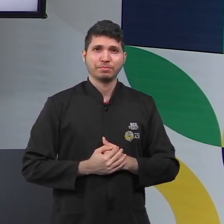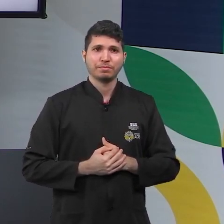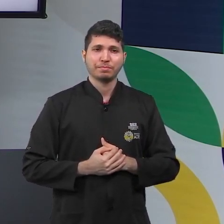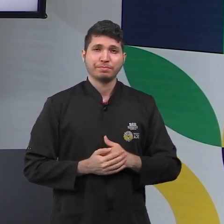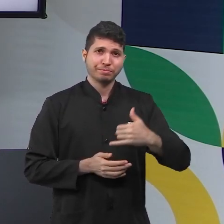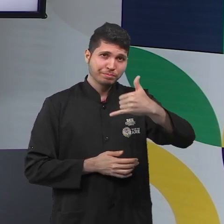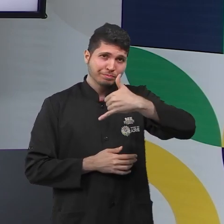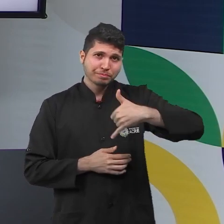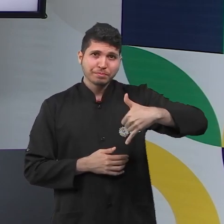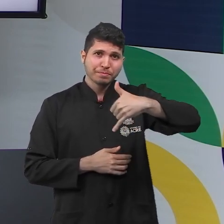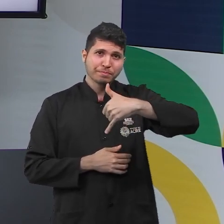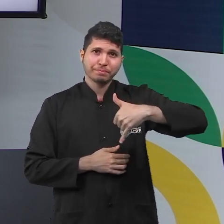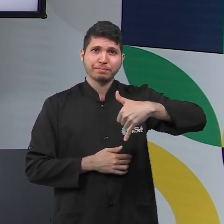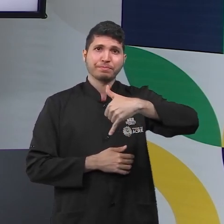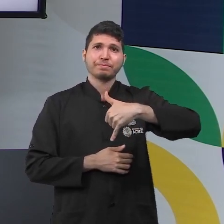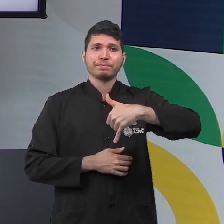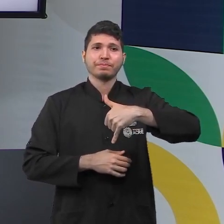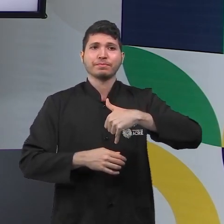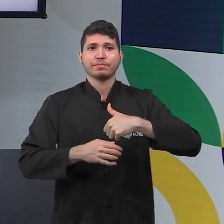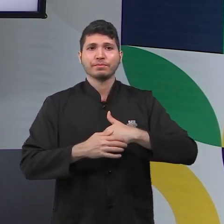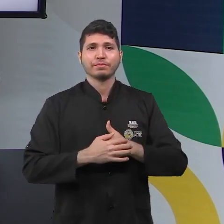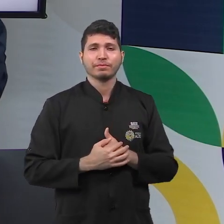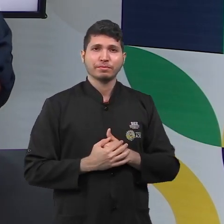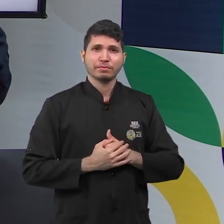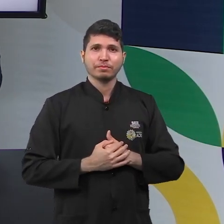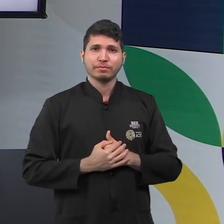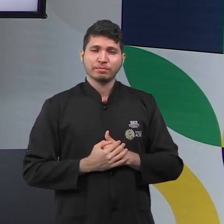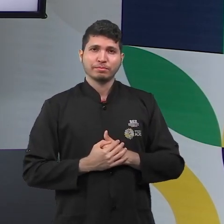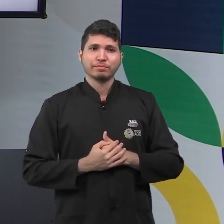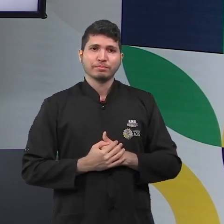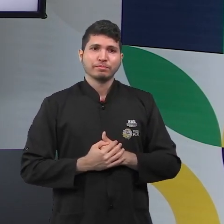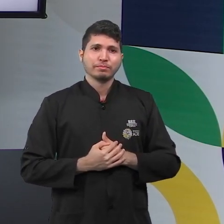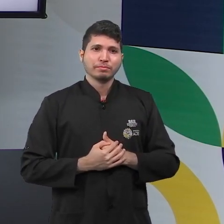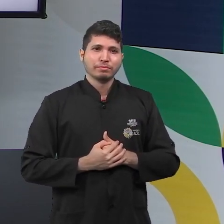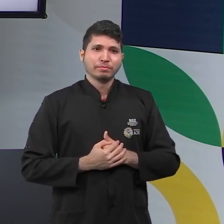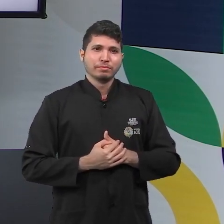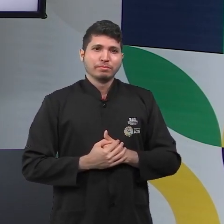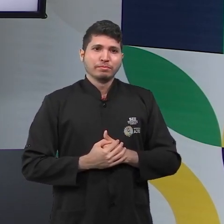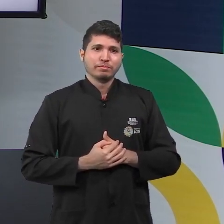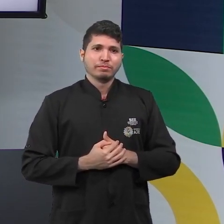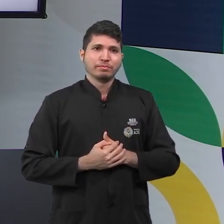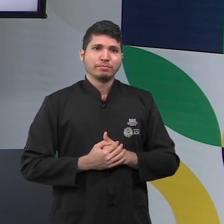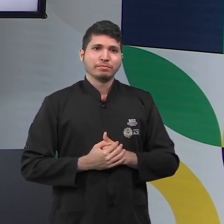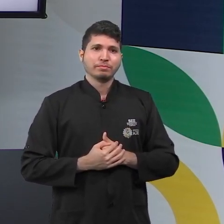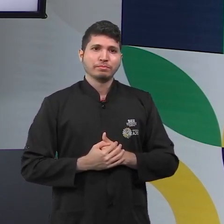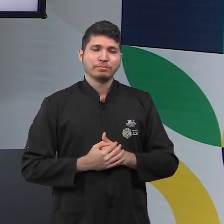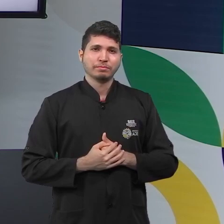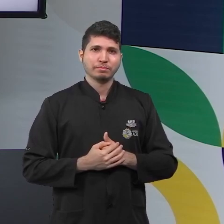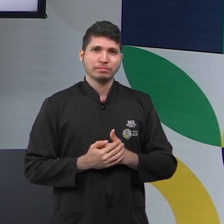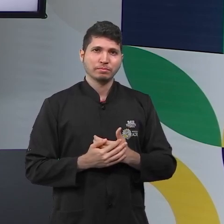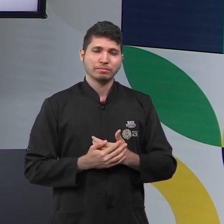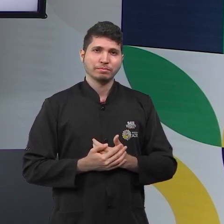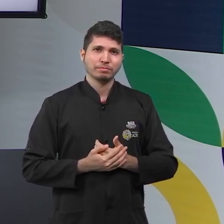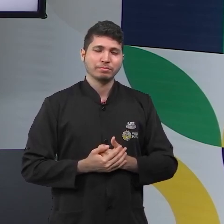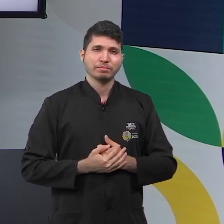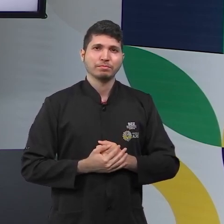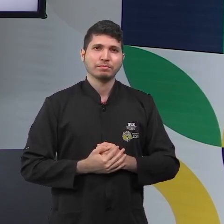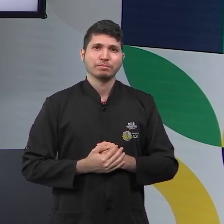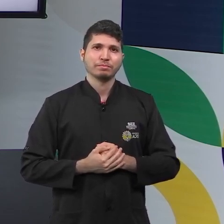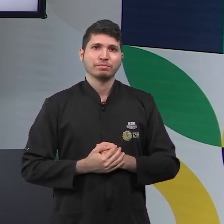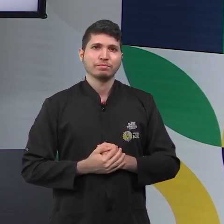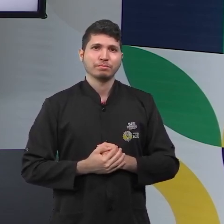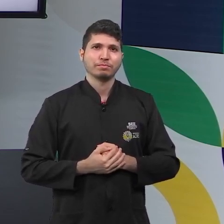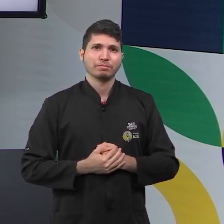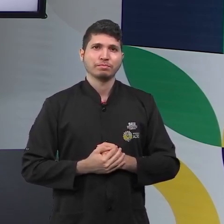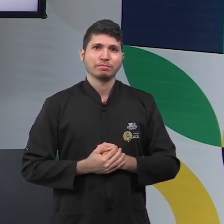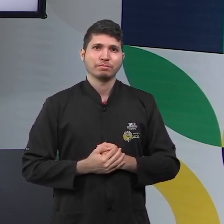aqui, ó, já trouxe, né, já tinha montado aqui previamente, né, aqui as estruturas. Então, a